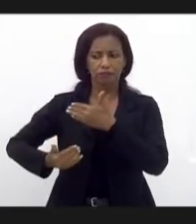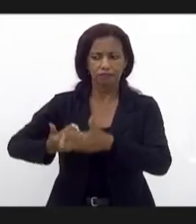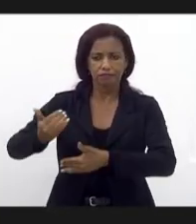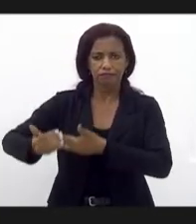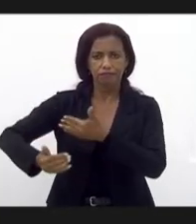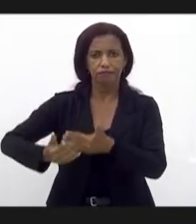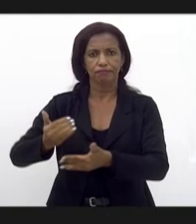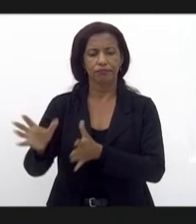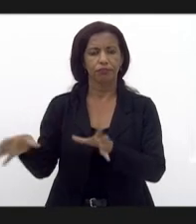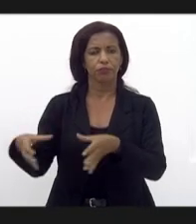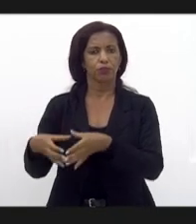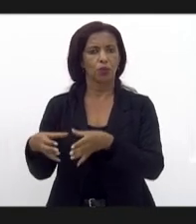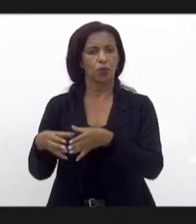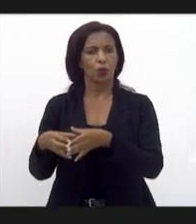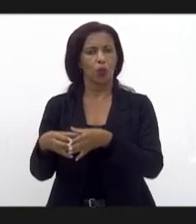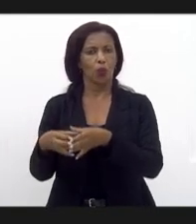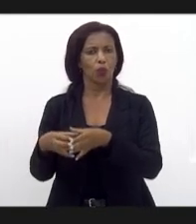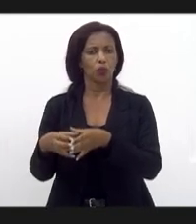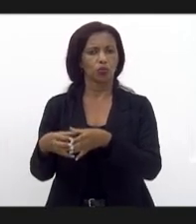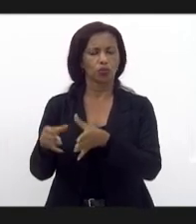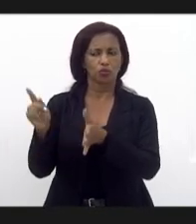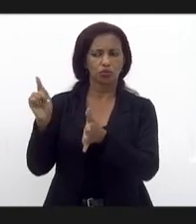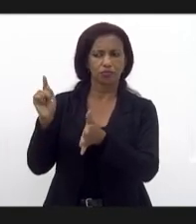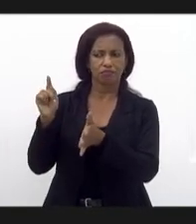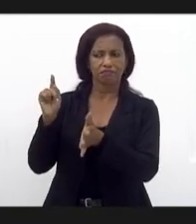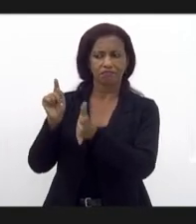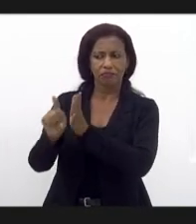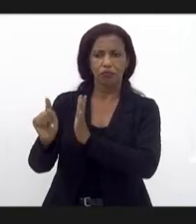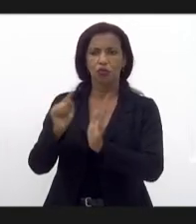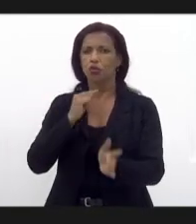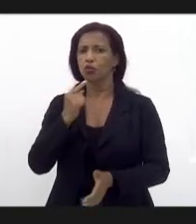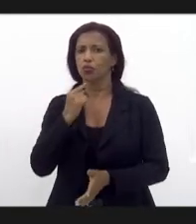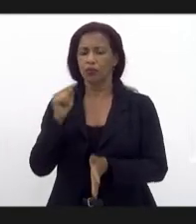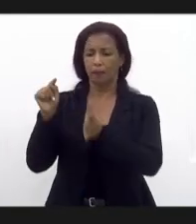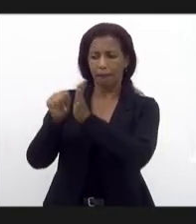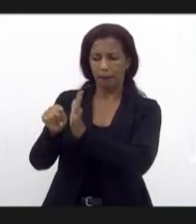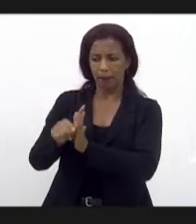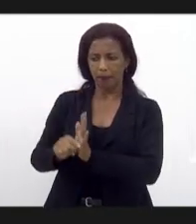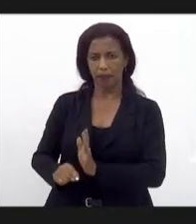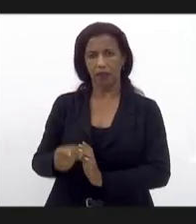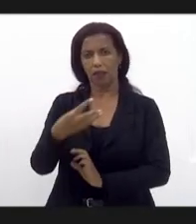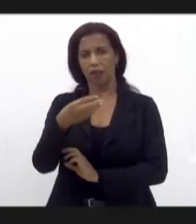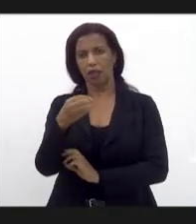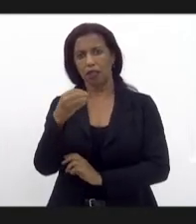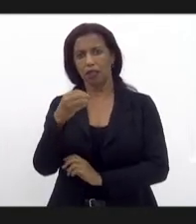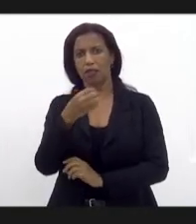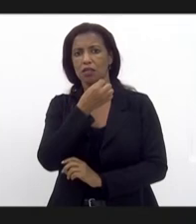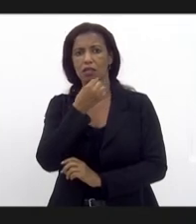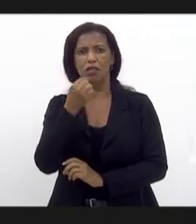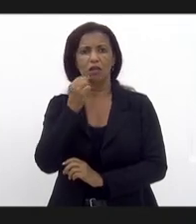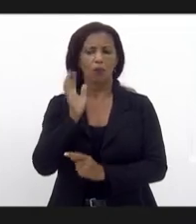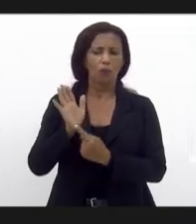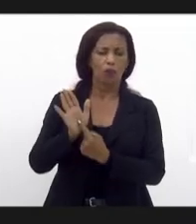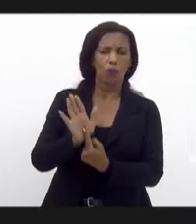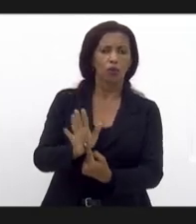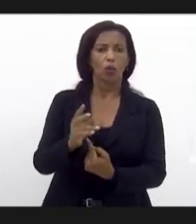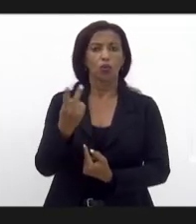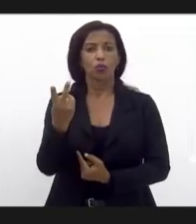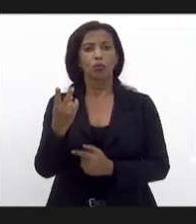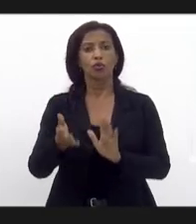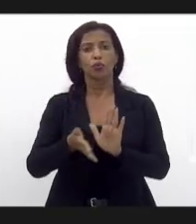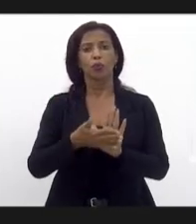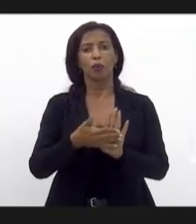atravessou um conjunto de contestações no dia 30 de setembro, uma semana atrás, né, apresentando basicamente duas